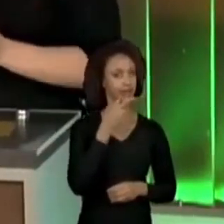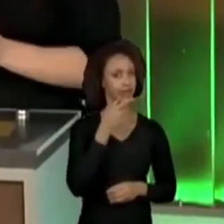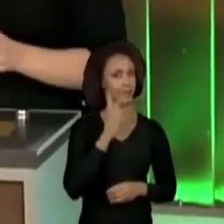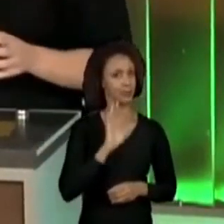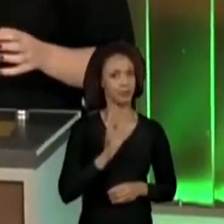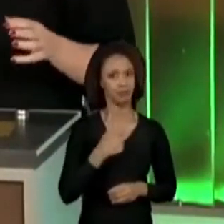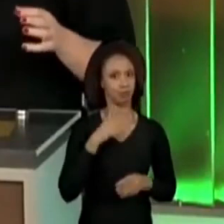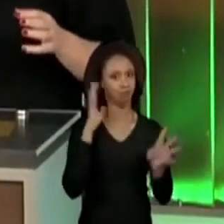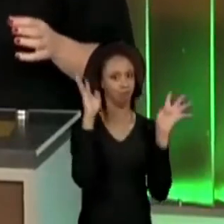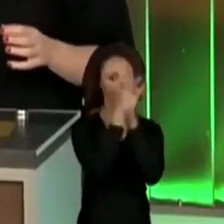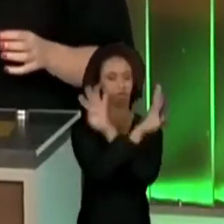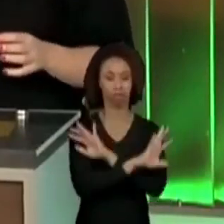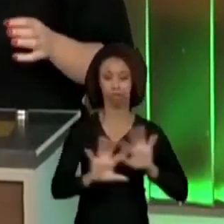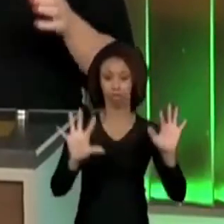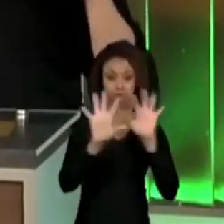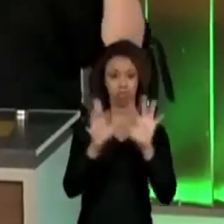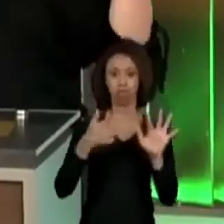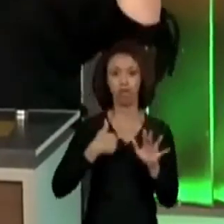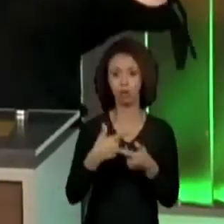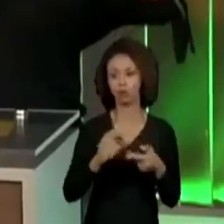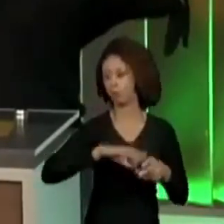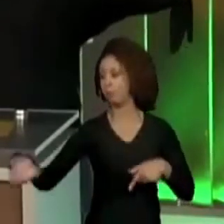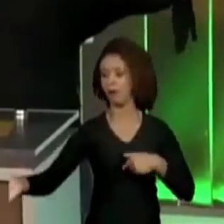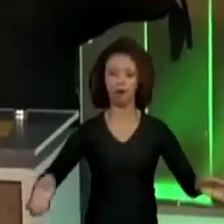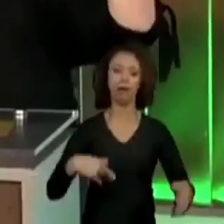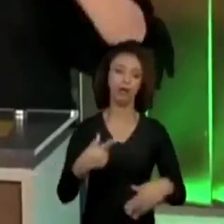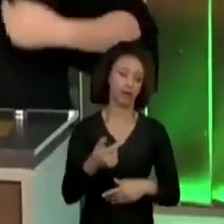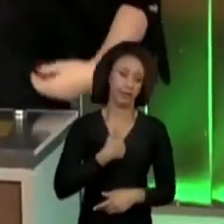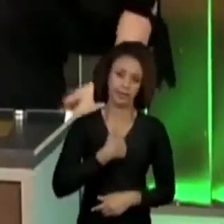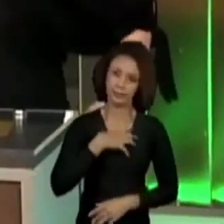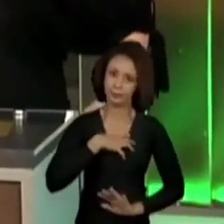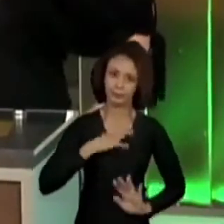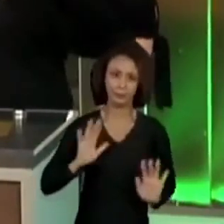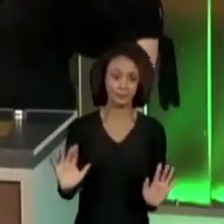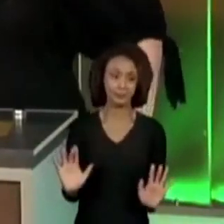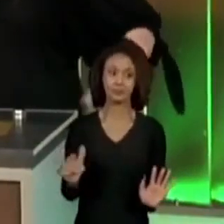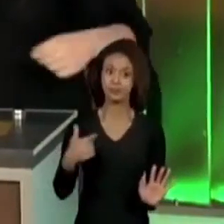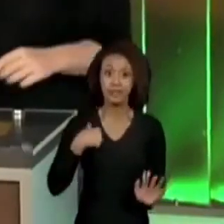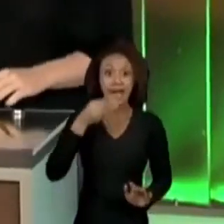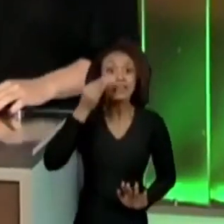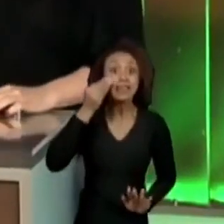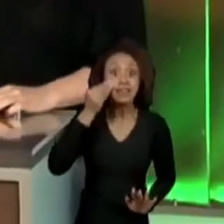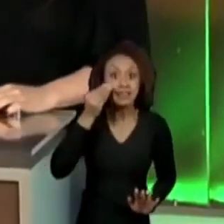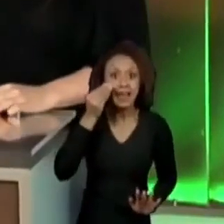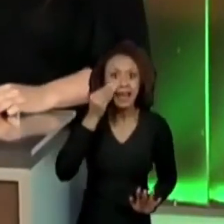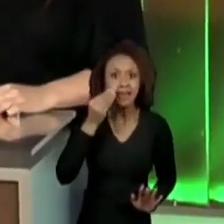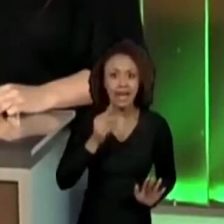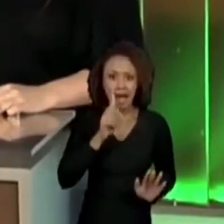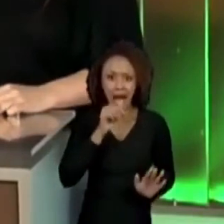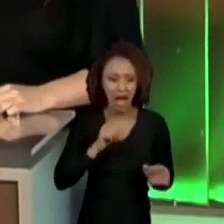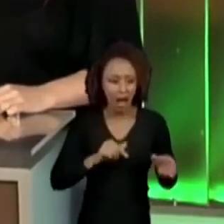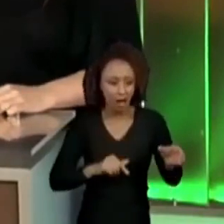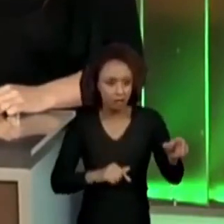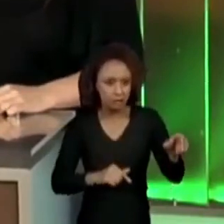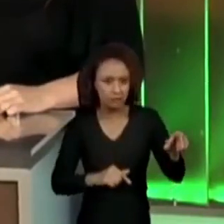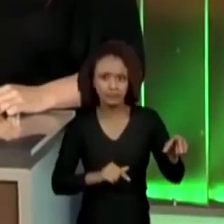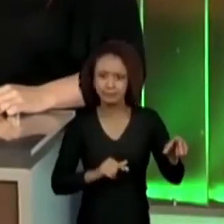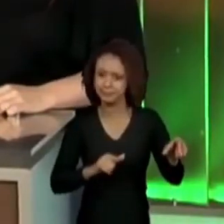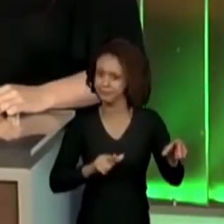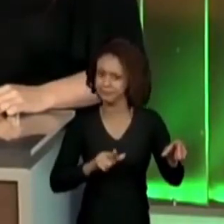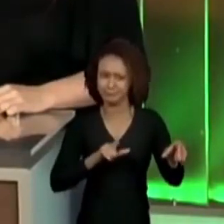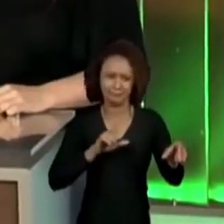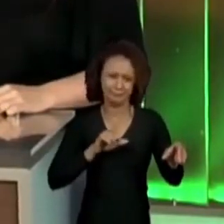Eu sou toda atrapalhada. Eu derrubo as coisas, eu sou assim. Então, eu nem vou tentar virar um pouquinho dessa água. Porque vai ser